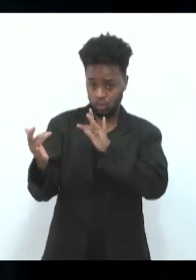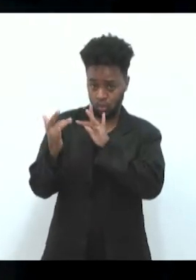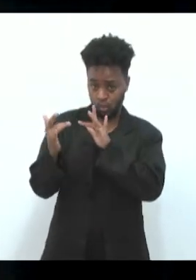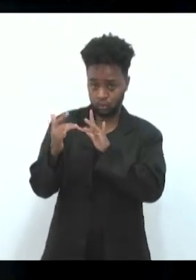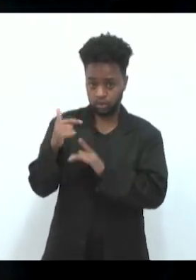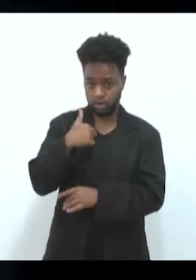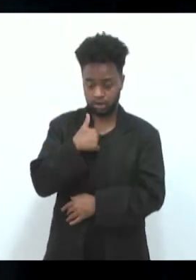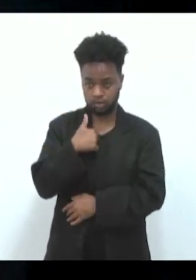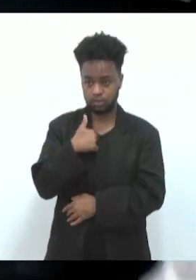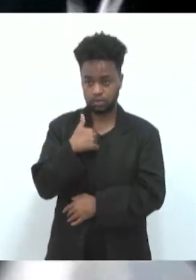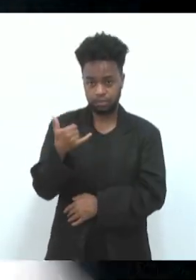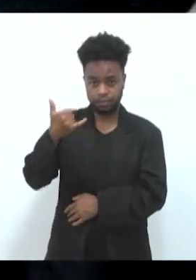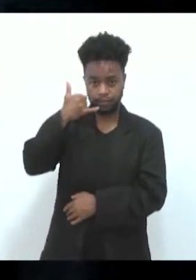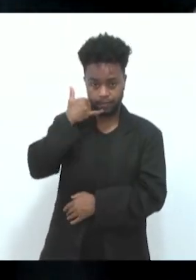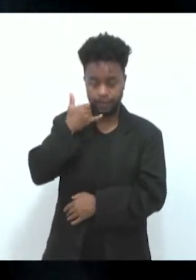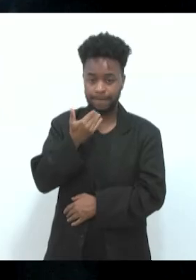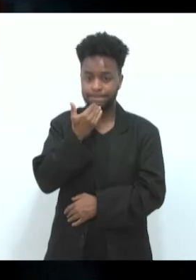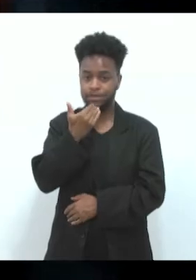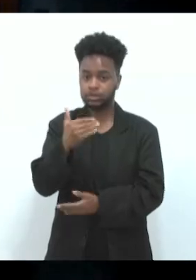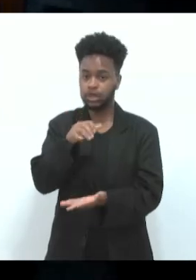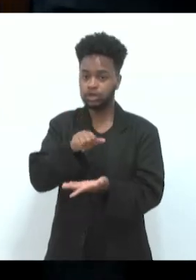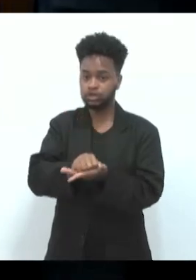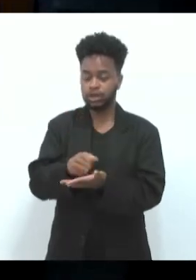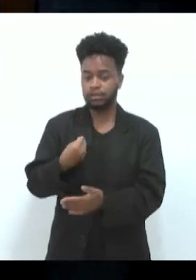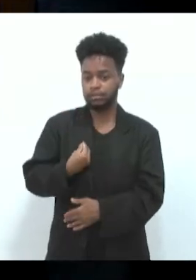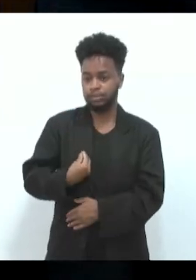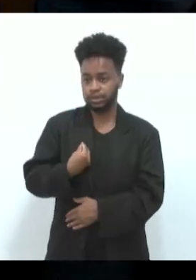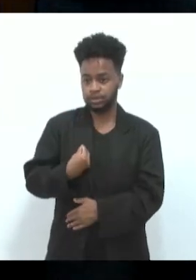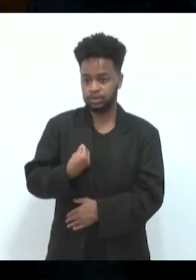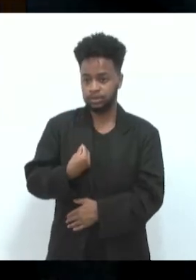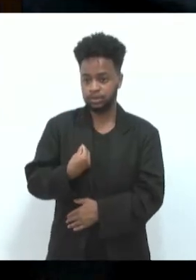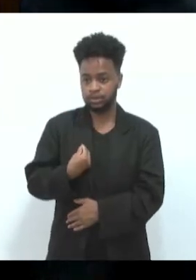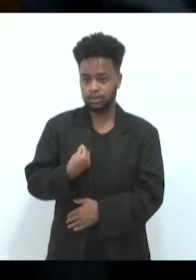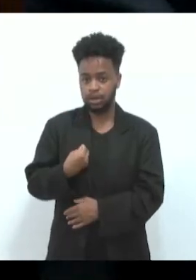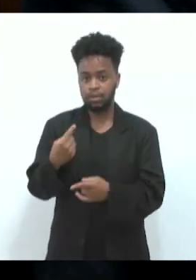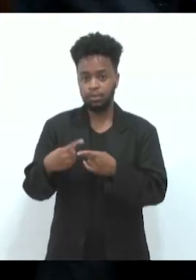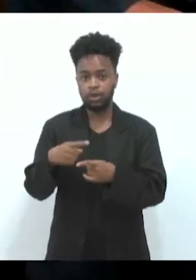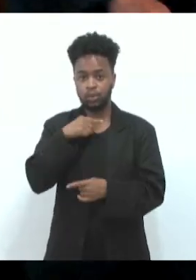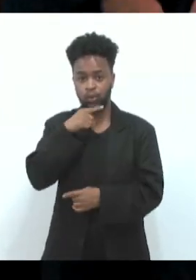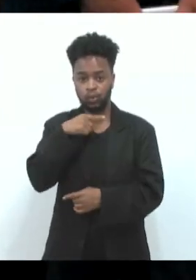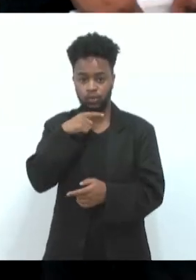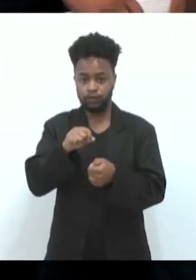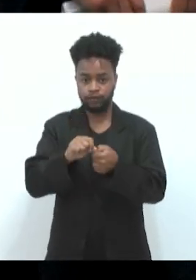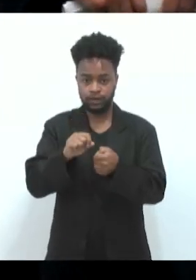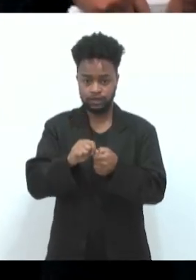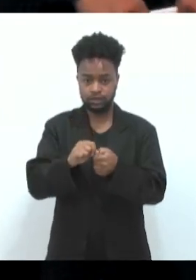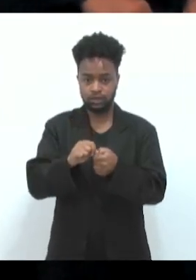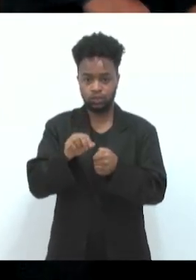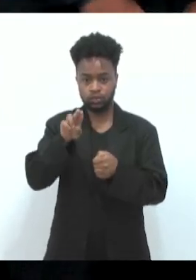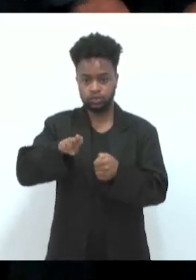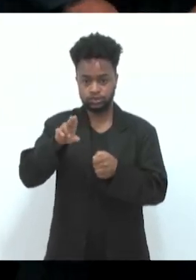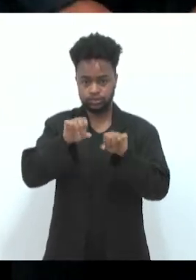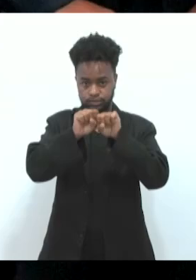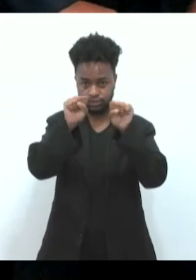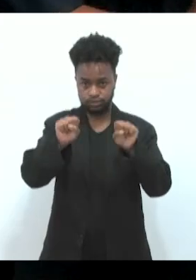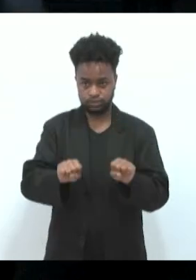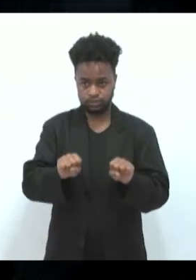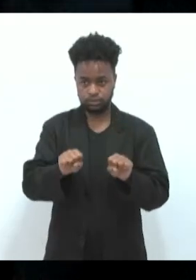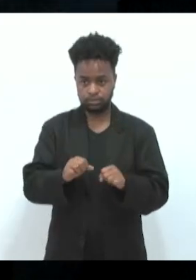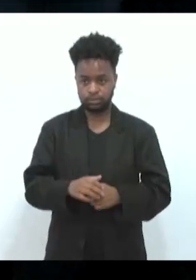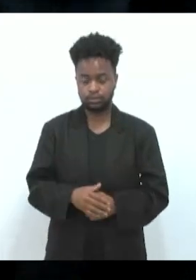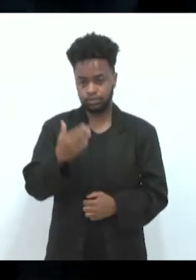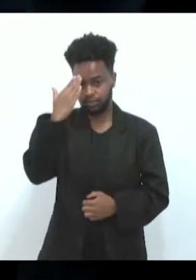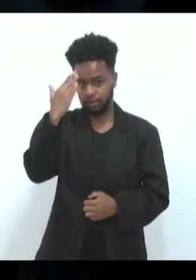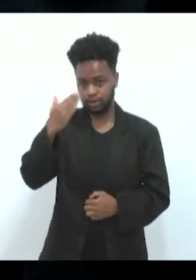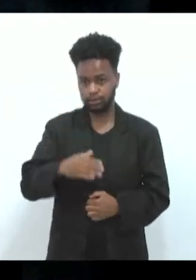comigo, pedindo para registrar a presença dele, porque ele não está conseguindo fazê-lo pelo sistema. Muito